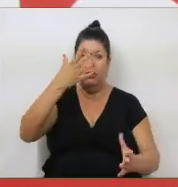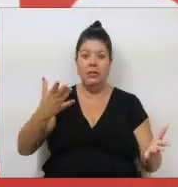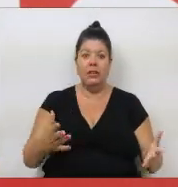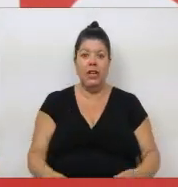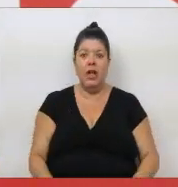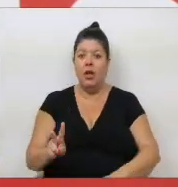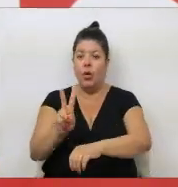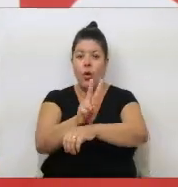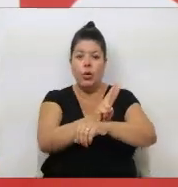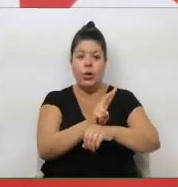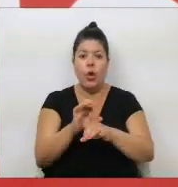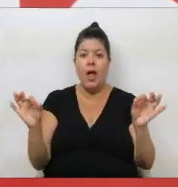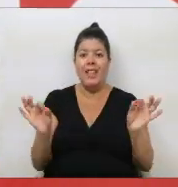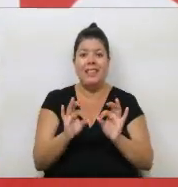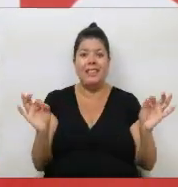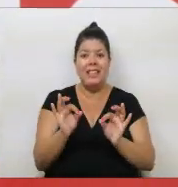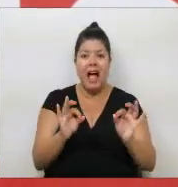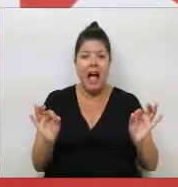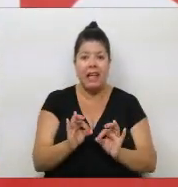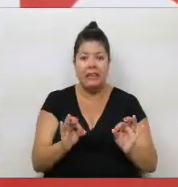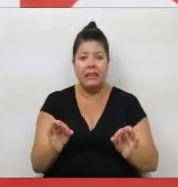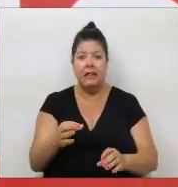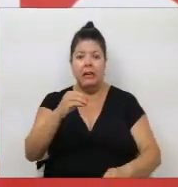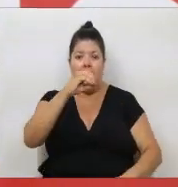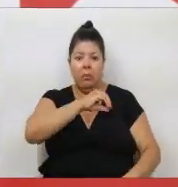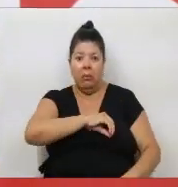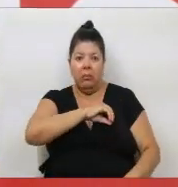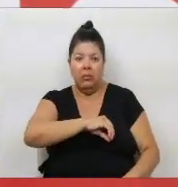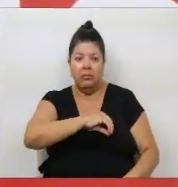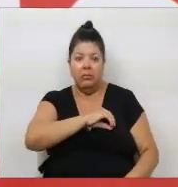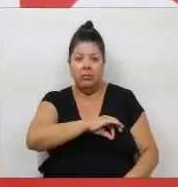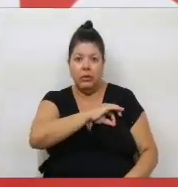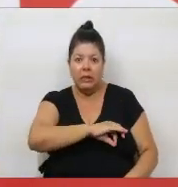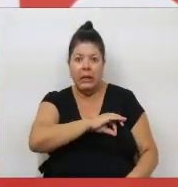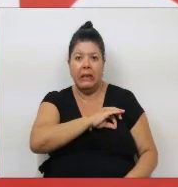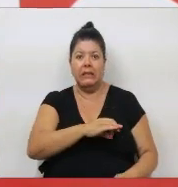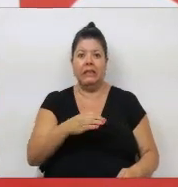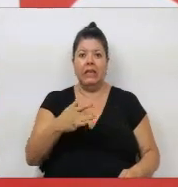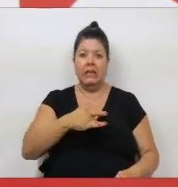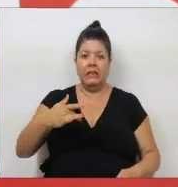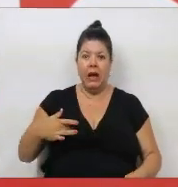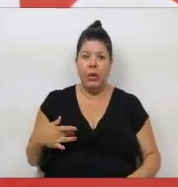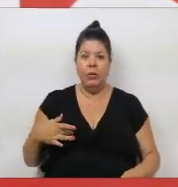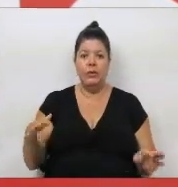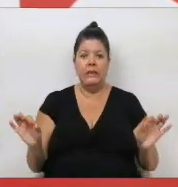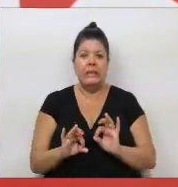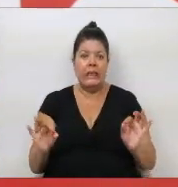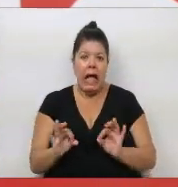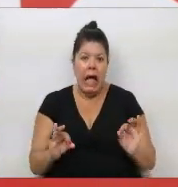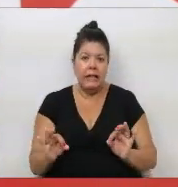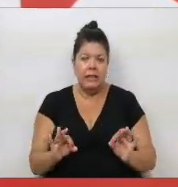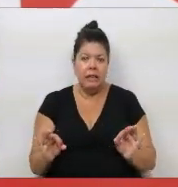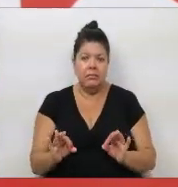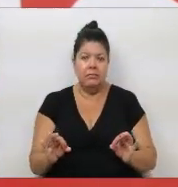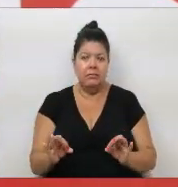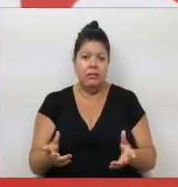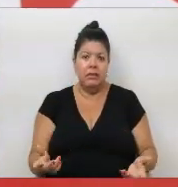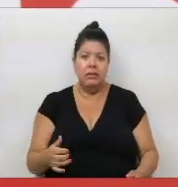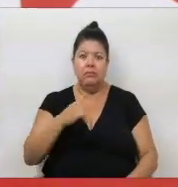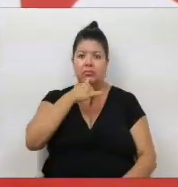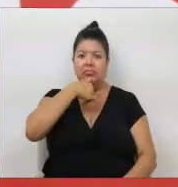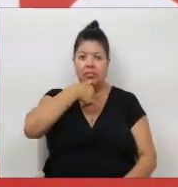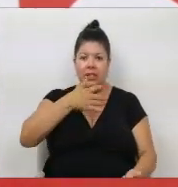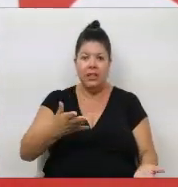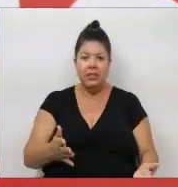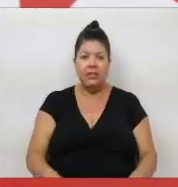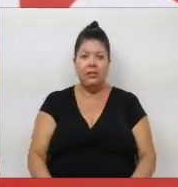do governo e por parte das autoridades de segurança e de saúde. Então, isso é lamentável. Nosso posicionamento